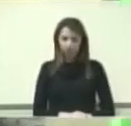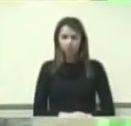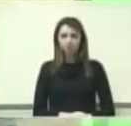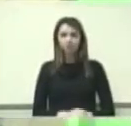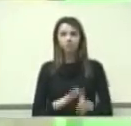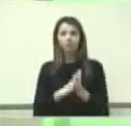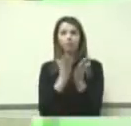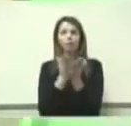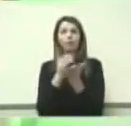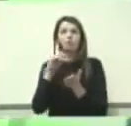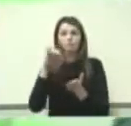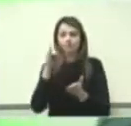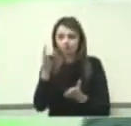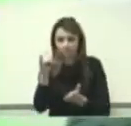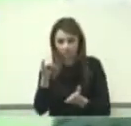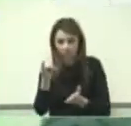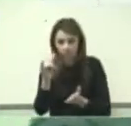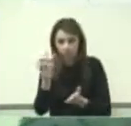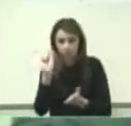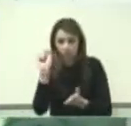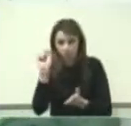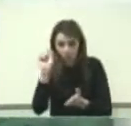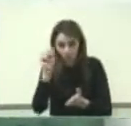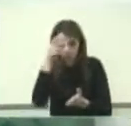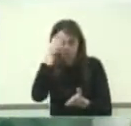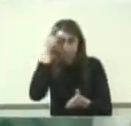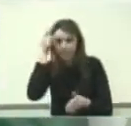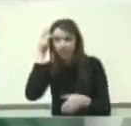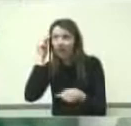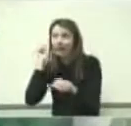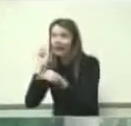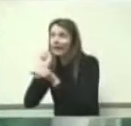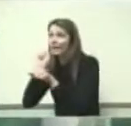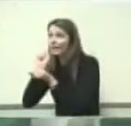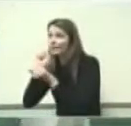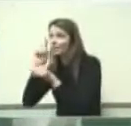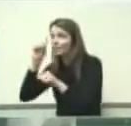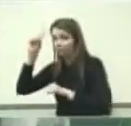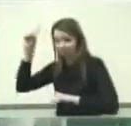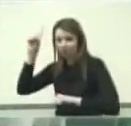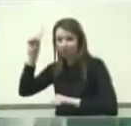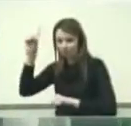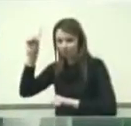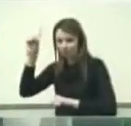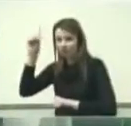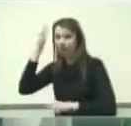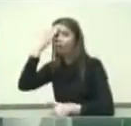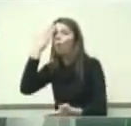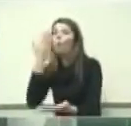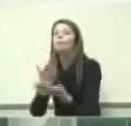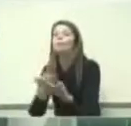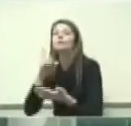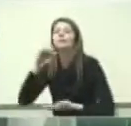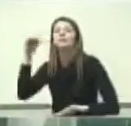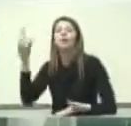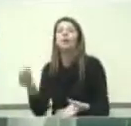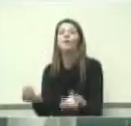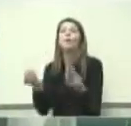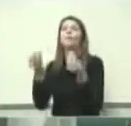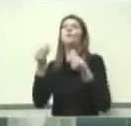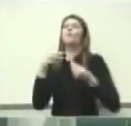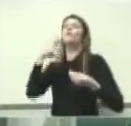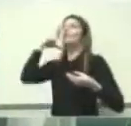a Bíblia diz que os que esperam do Senhor os que confiam no senhor renovarão as suas